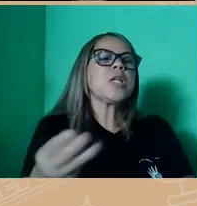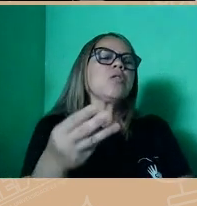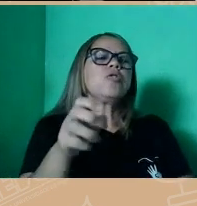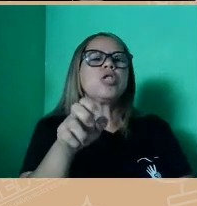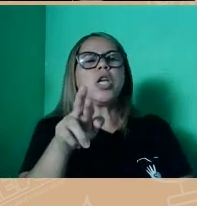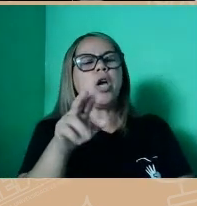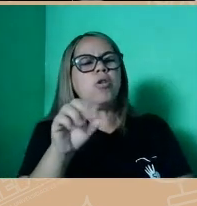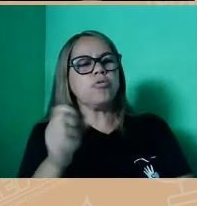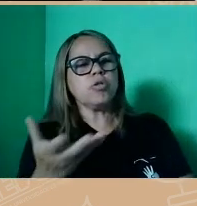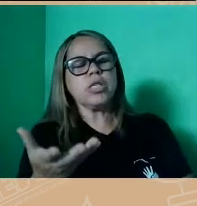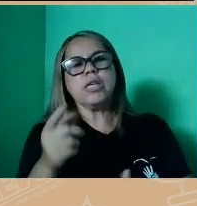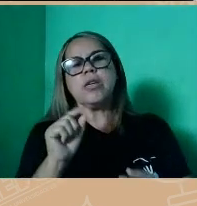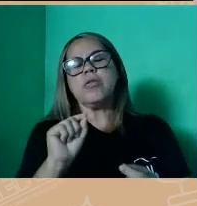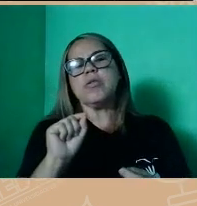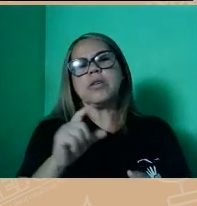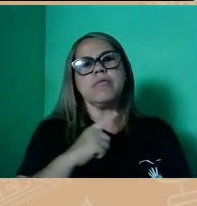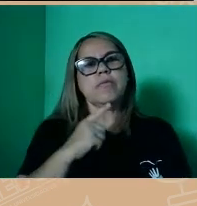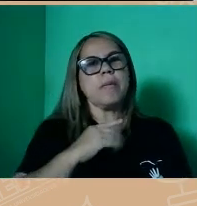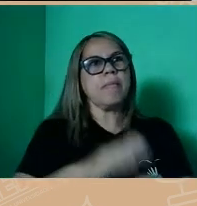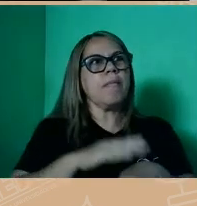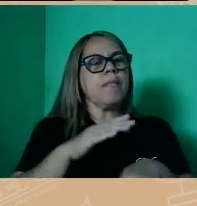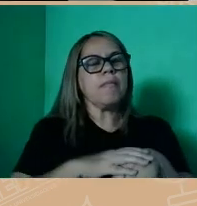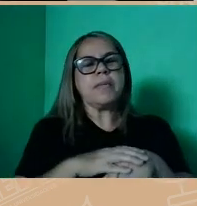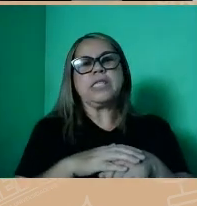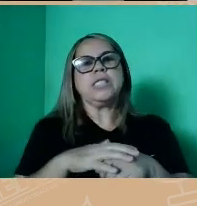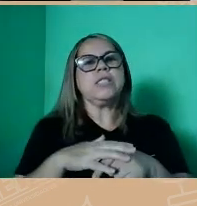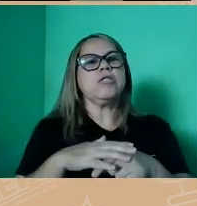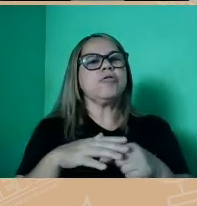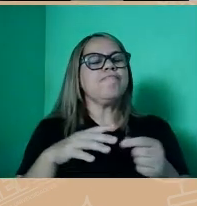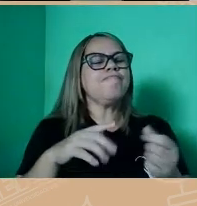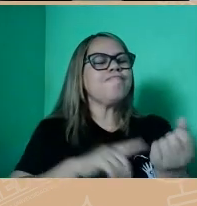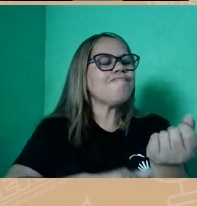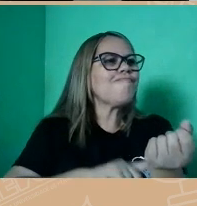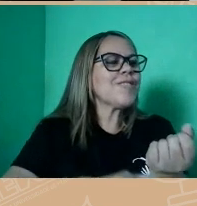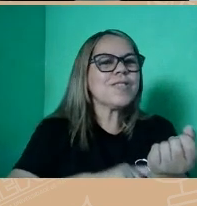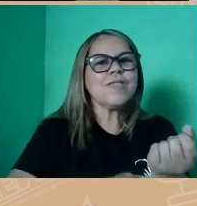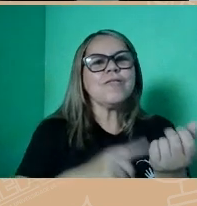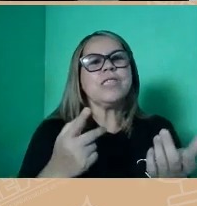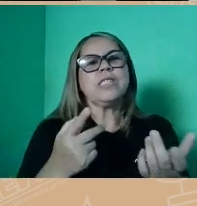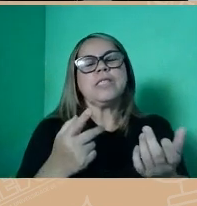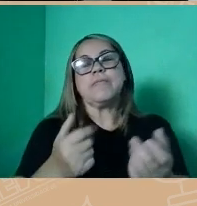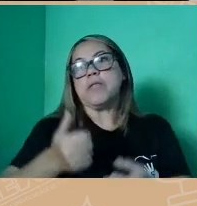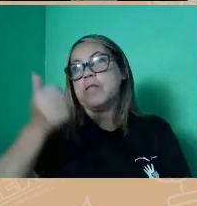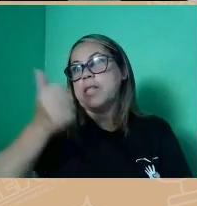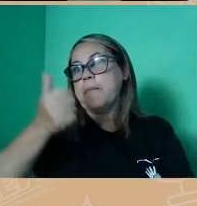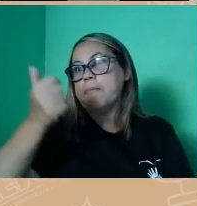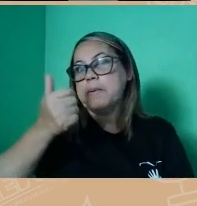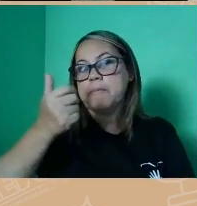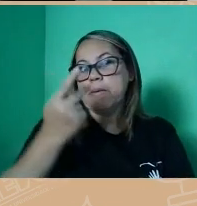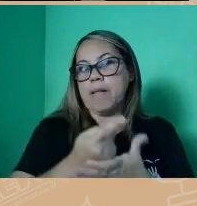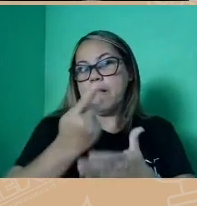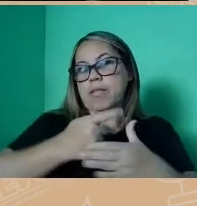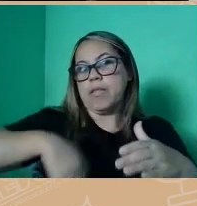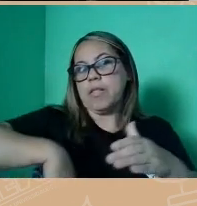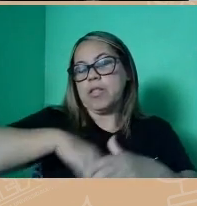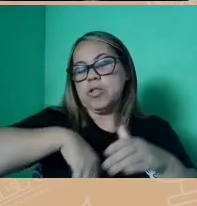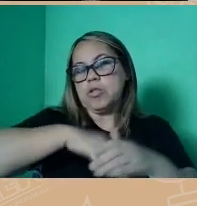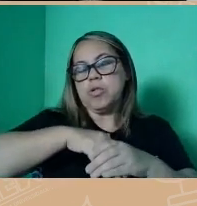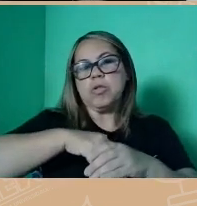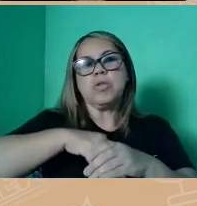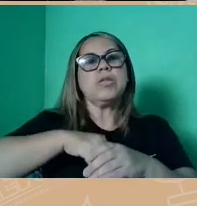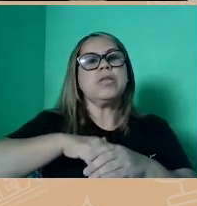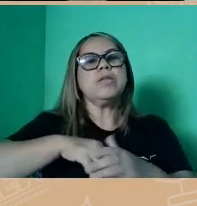o que tornou ainda mais tensa a situação. Na primeira partida após a saída de Lionel Messi, o Barcelona